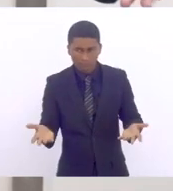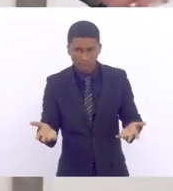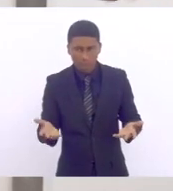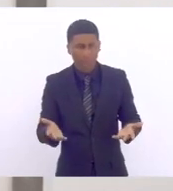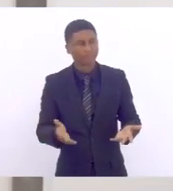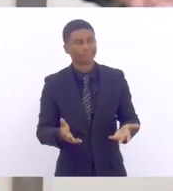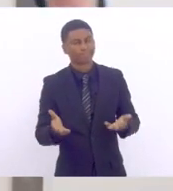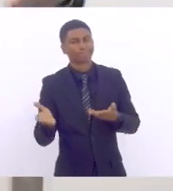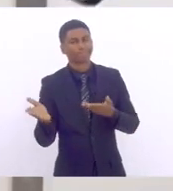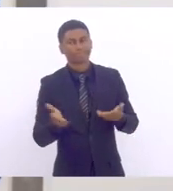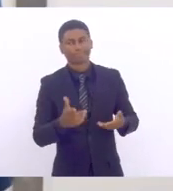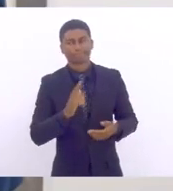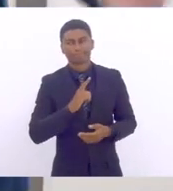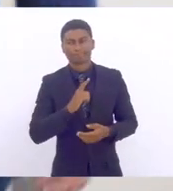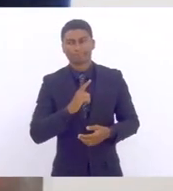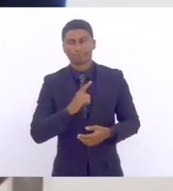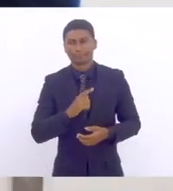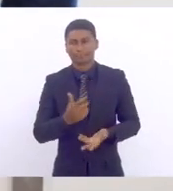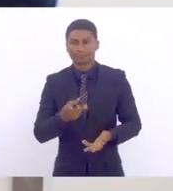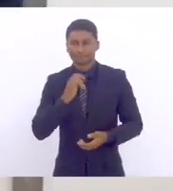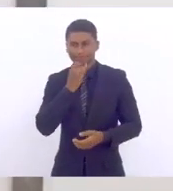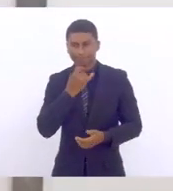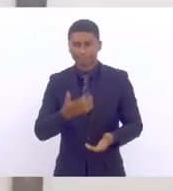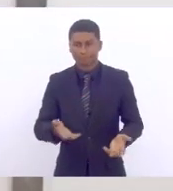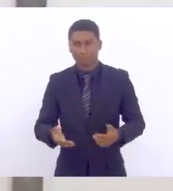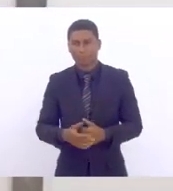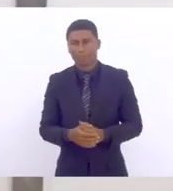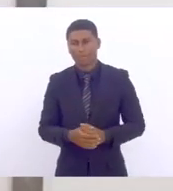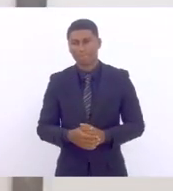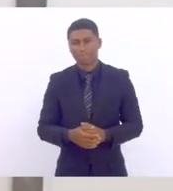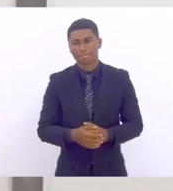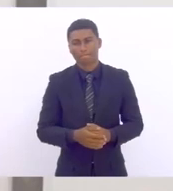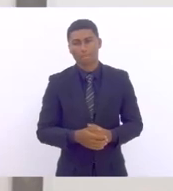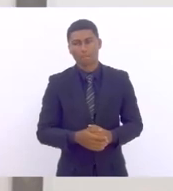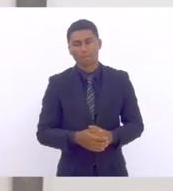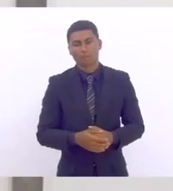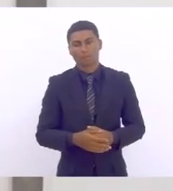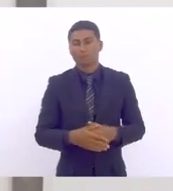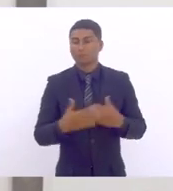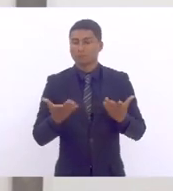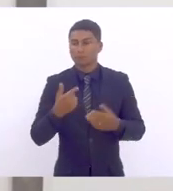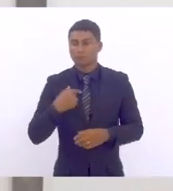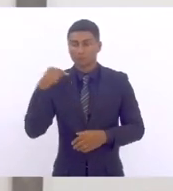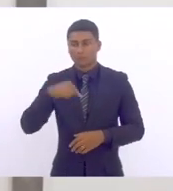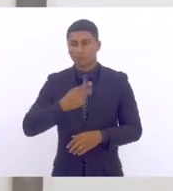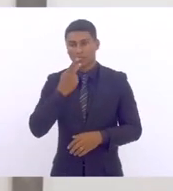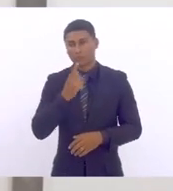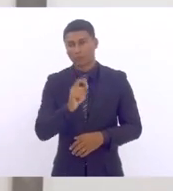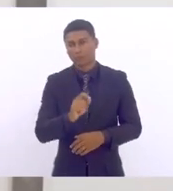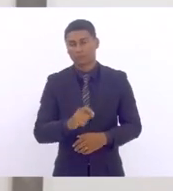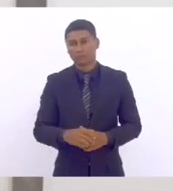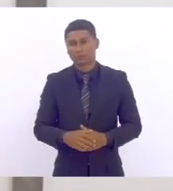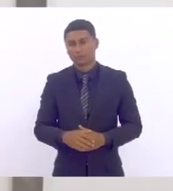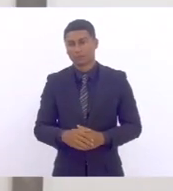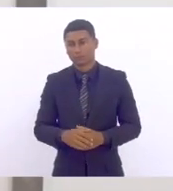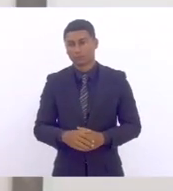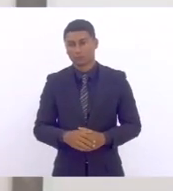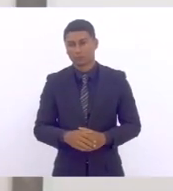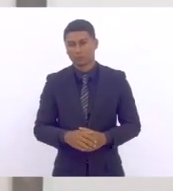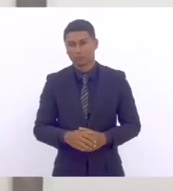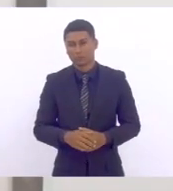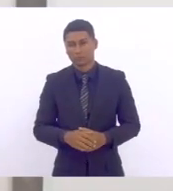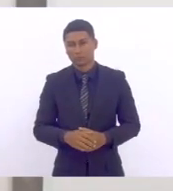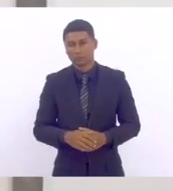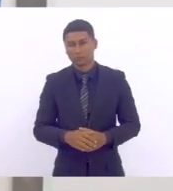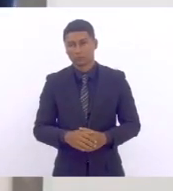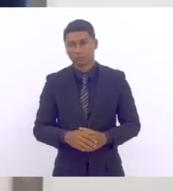Houve convite. Pois é, mais lamentável ainda. Mas eu quero registrar aqui sobre... Vocês preferem falar nos autos.